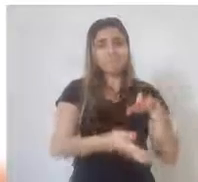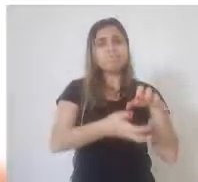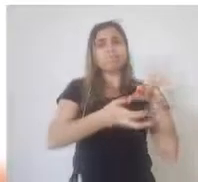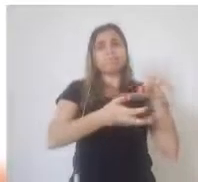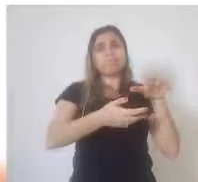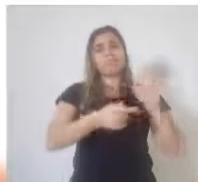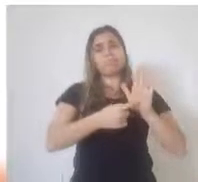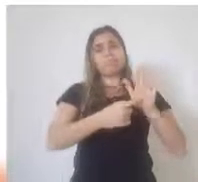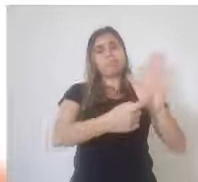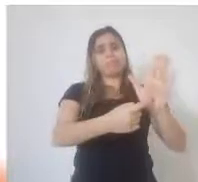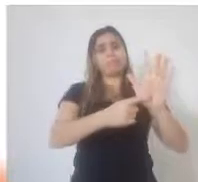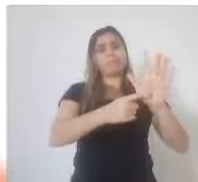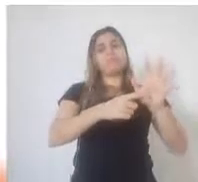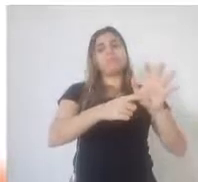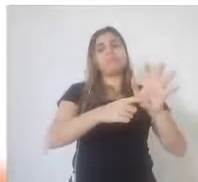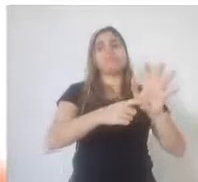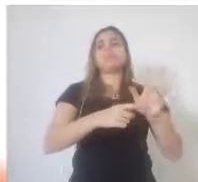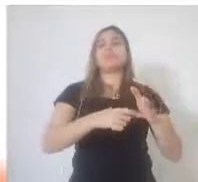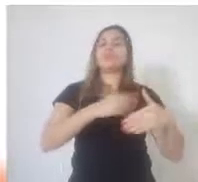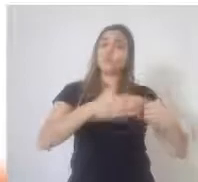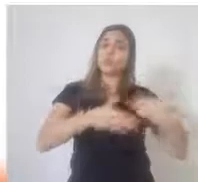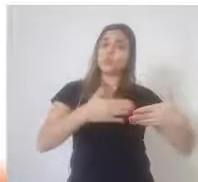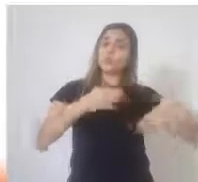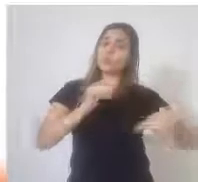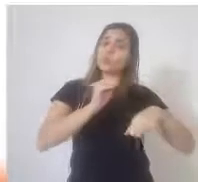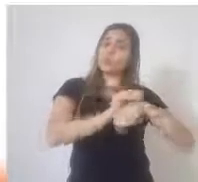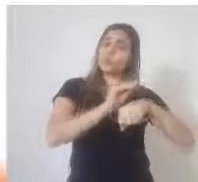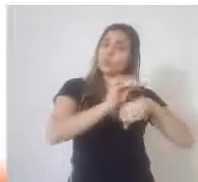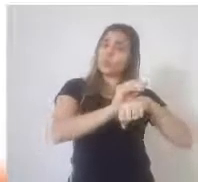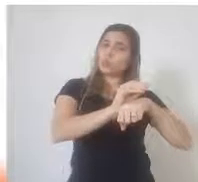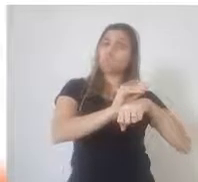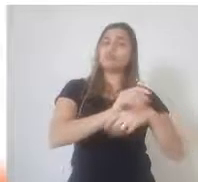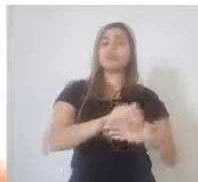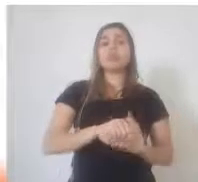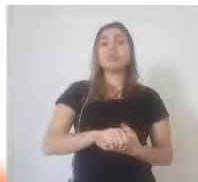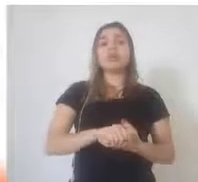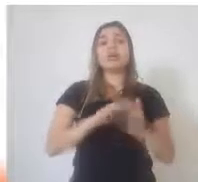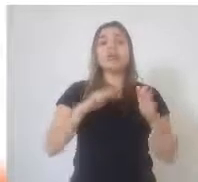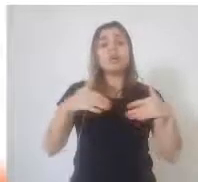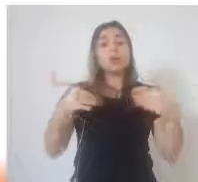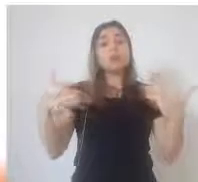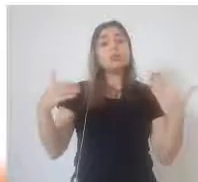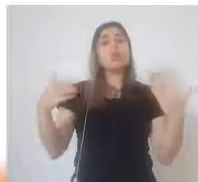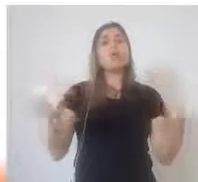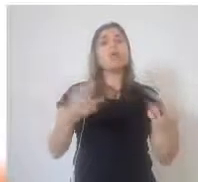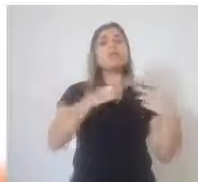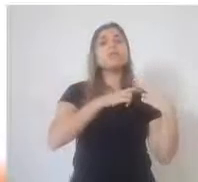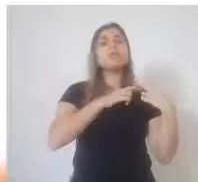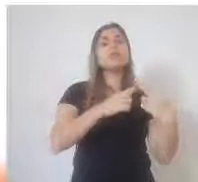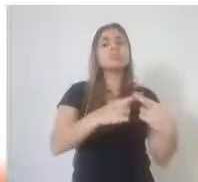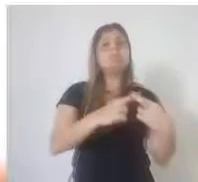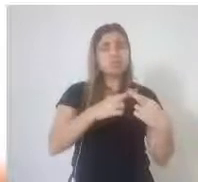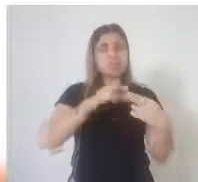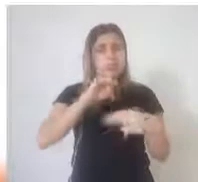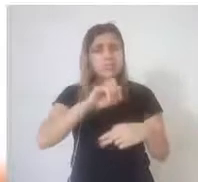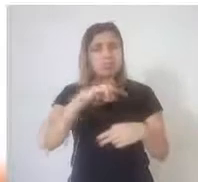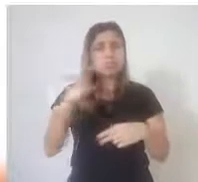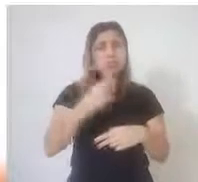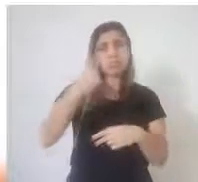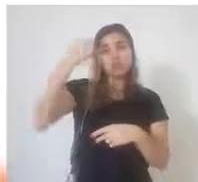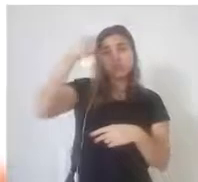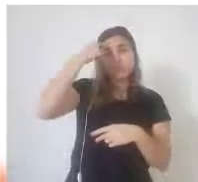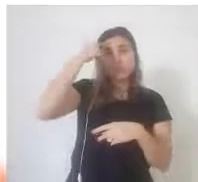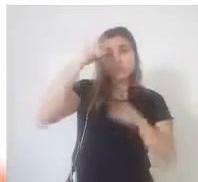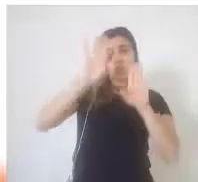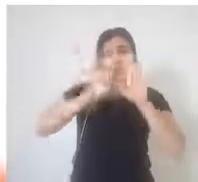essas situações de degradação ambiental. E aí, qual que seria essa responsabilidade? Se a